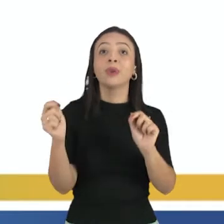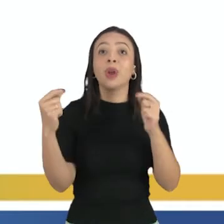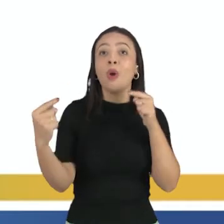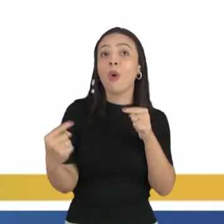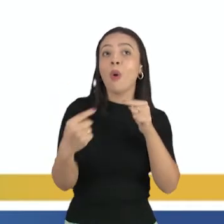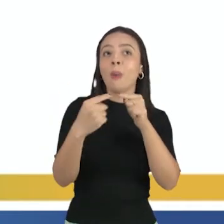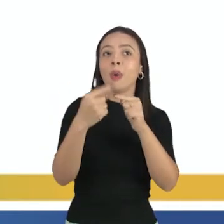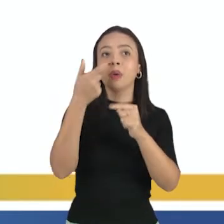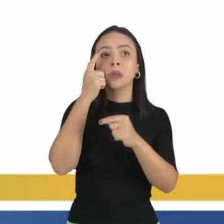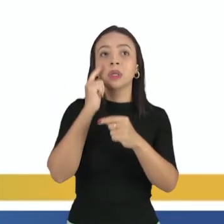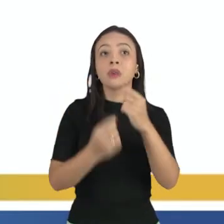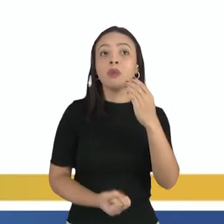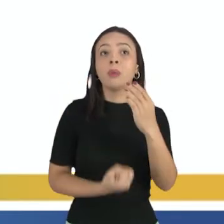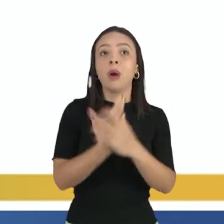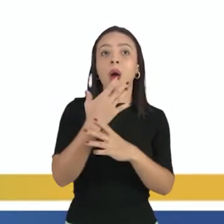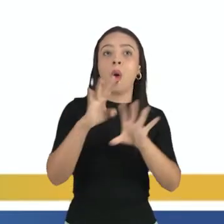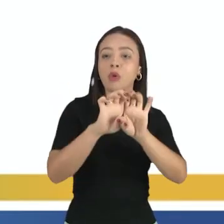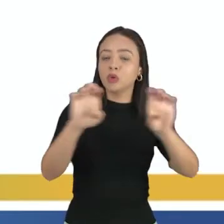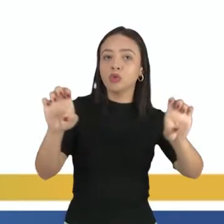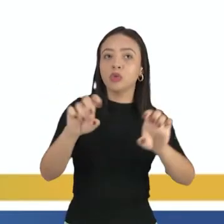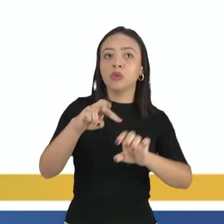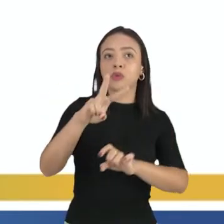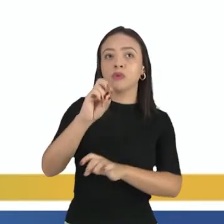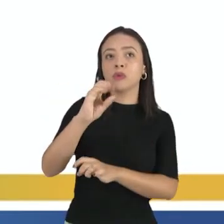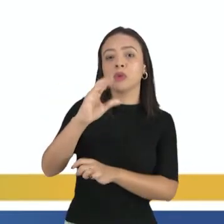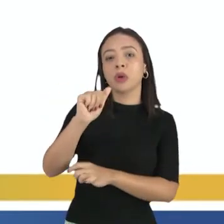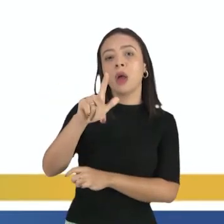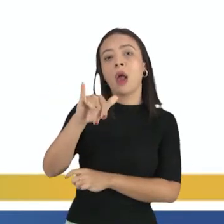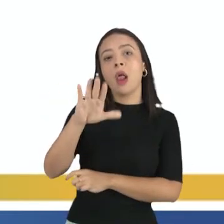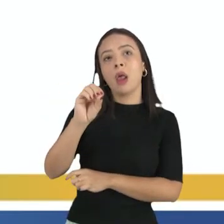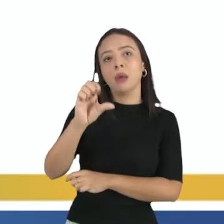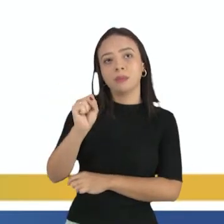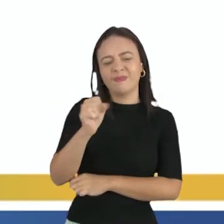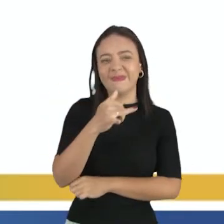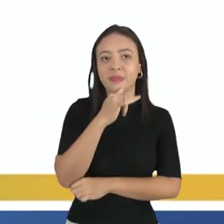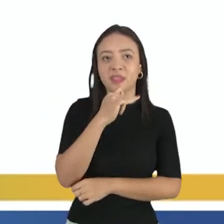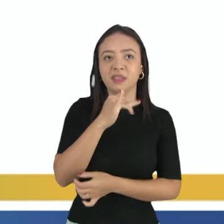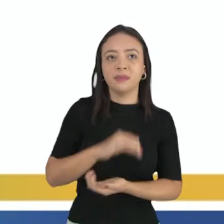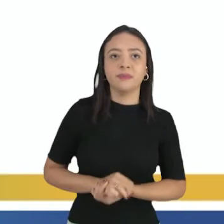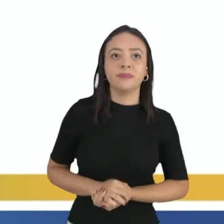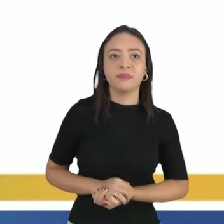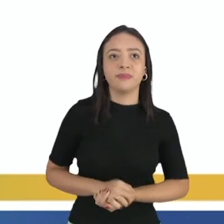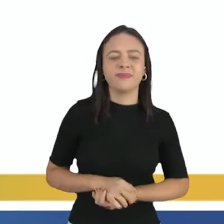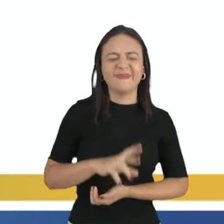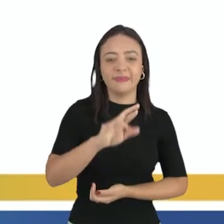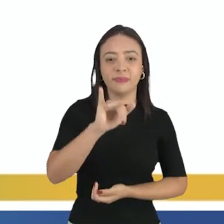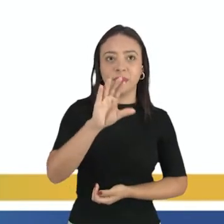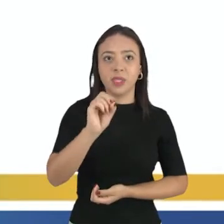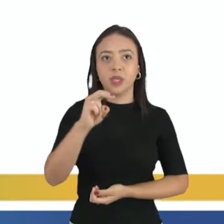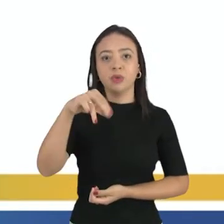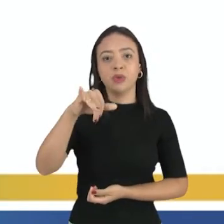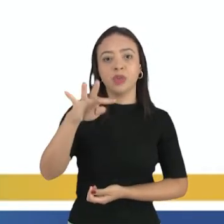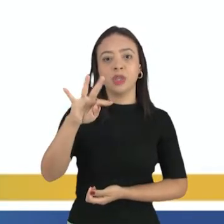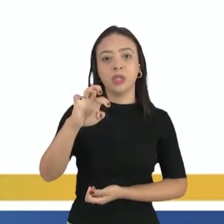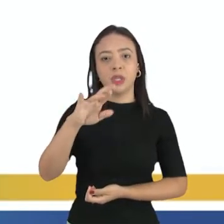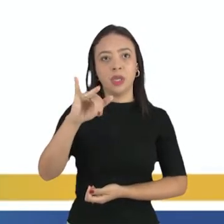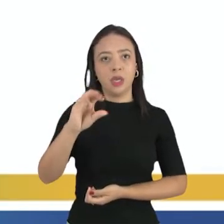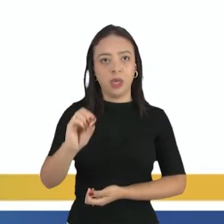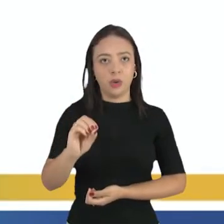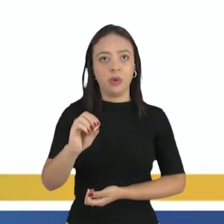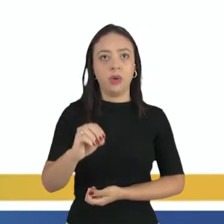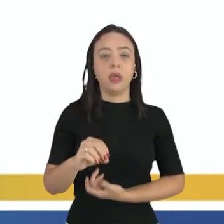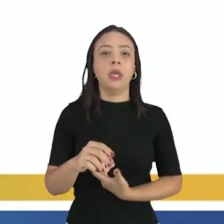para formar encadeamentos vocálicos. Exemplo, Rio, Niterói, Rio,